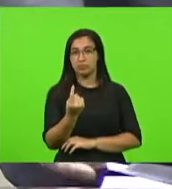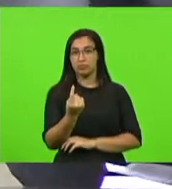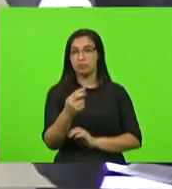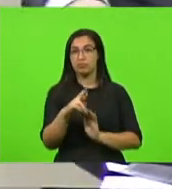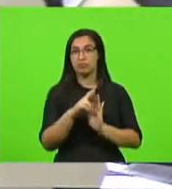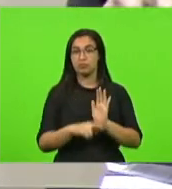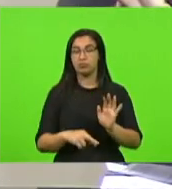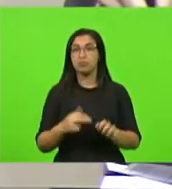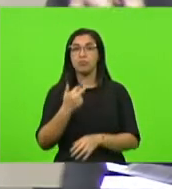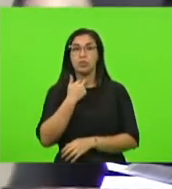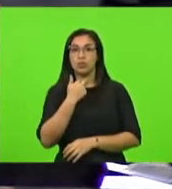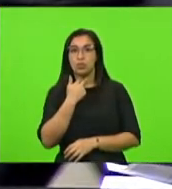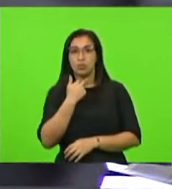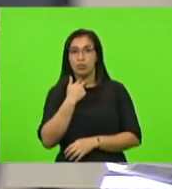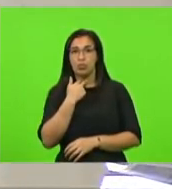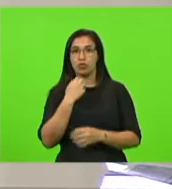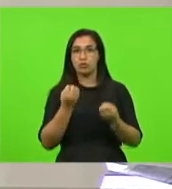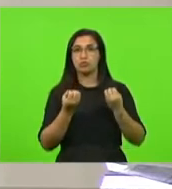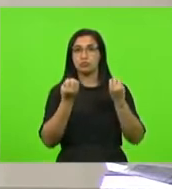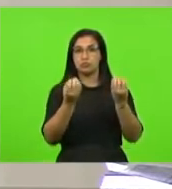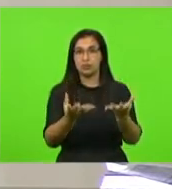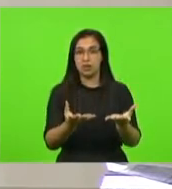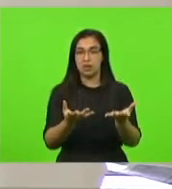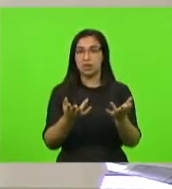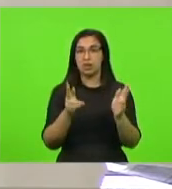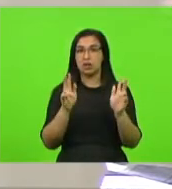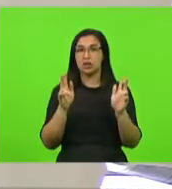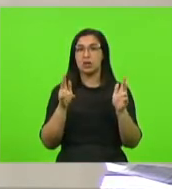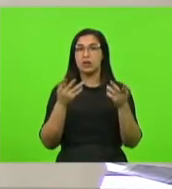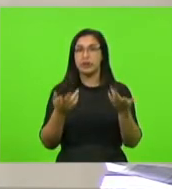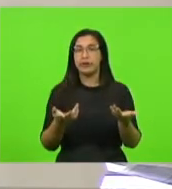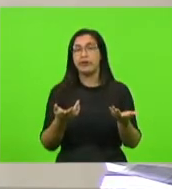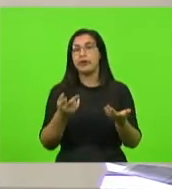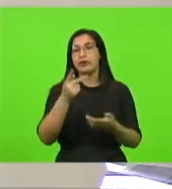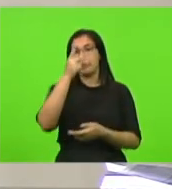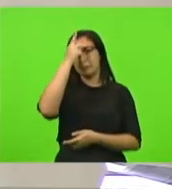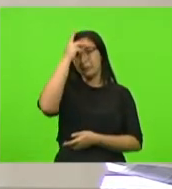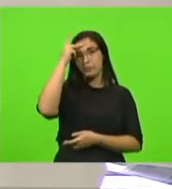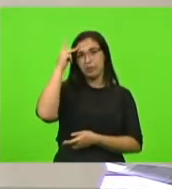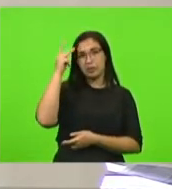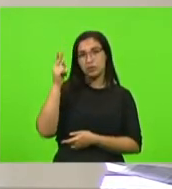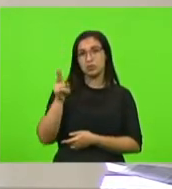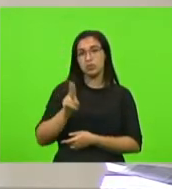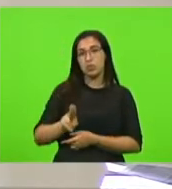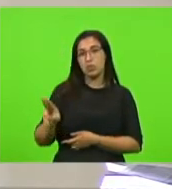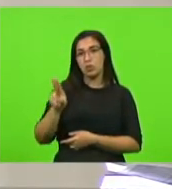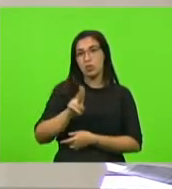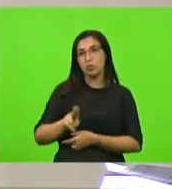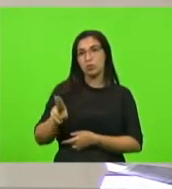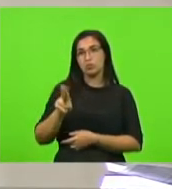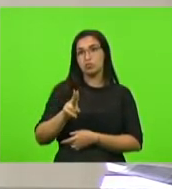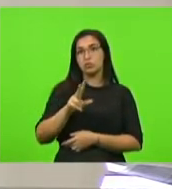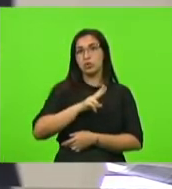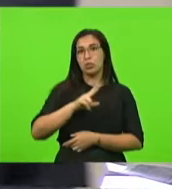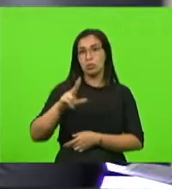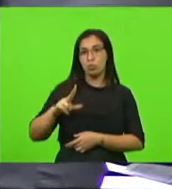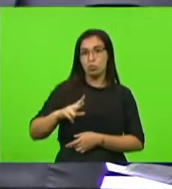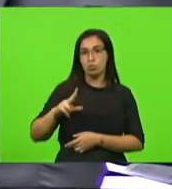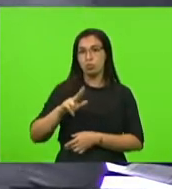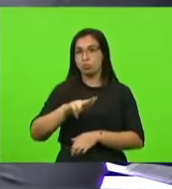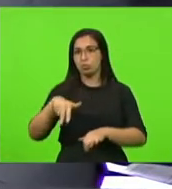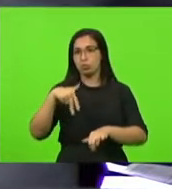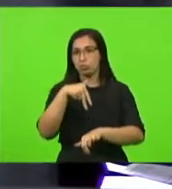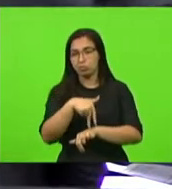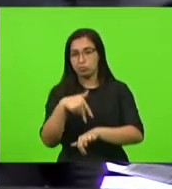não poderá ser concedido o título de cidadão catarinense à pessoa ocupante de cargo ou função pública cuja